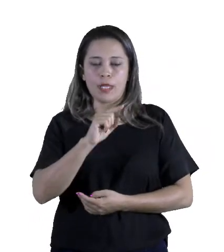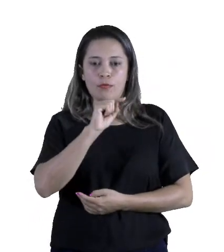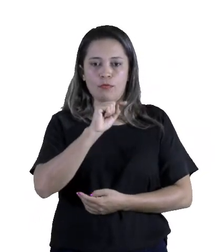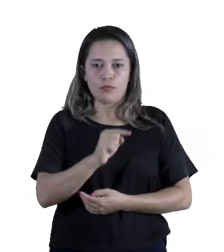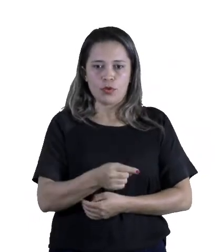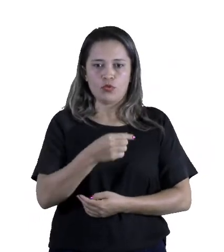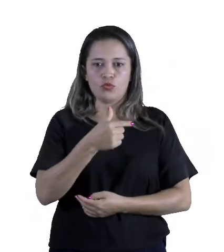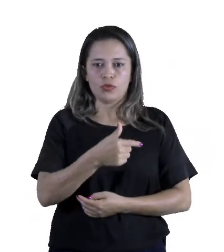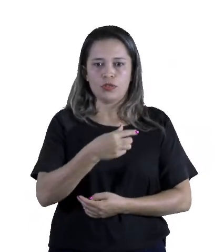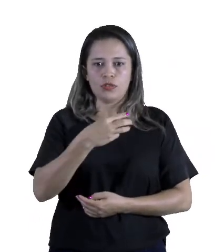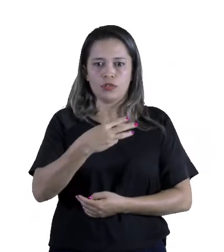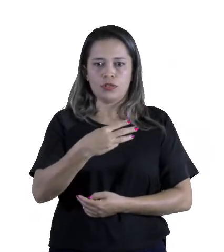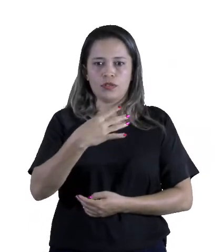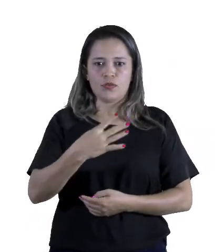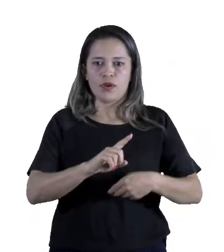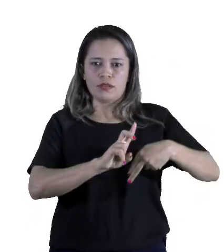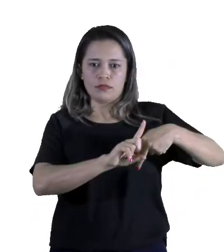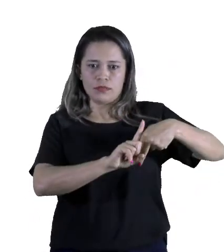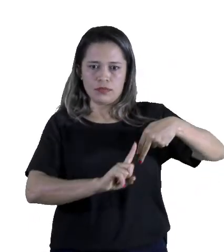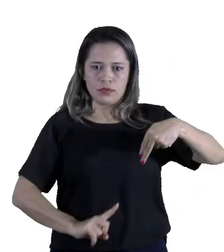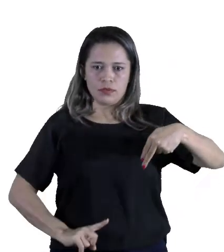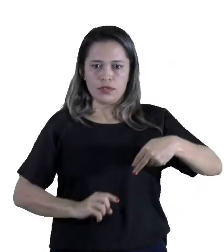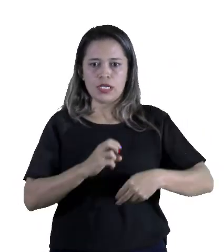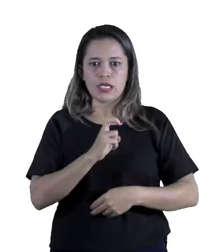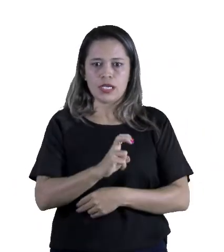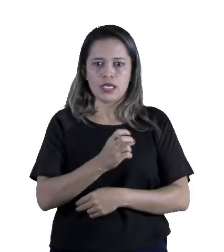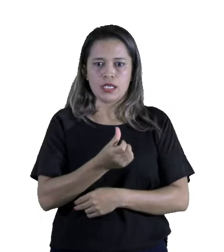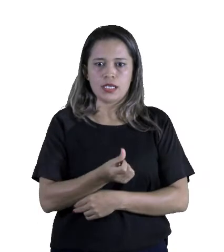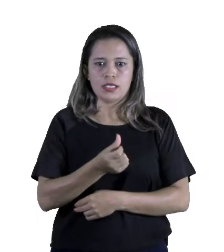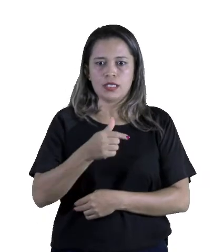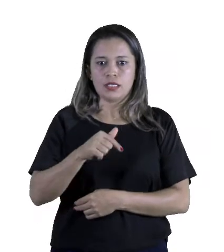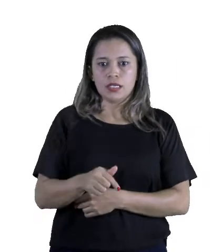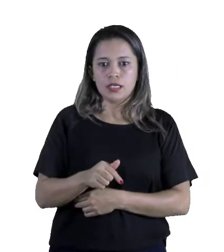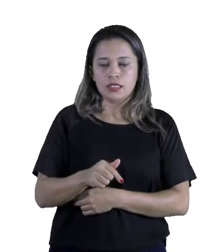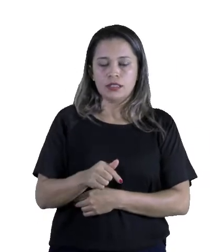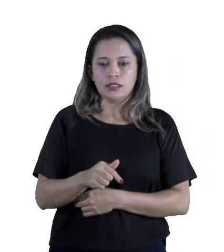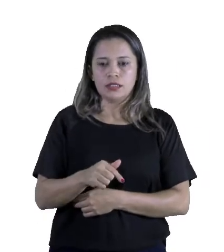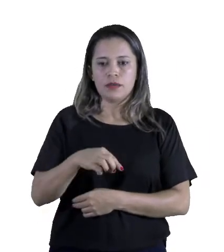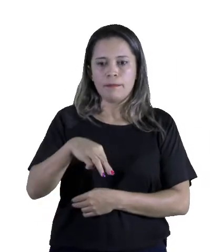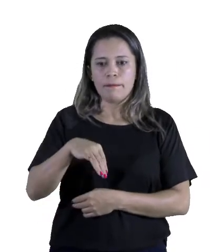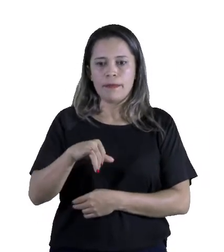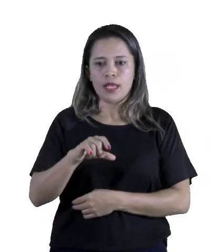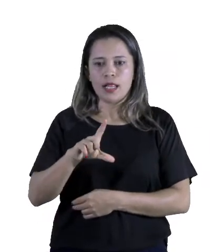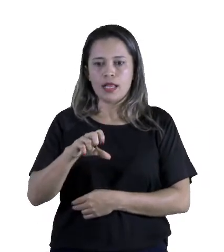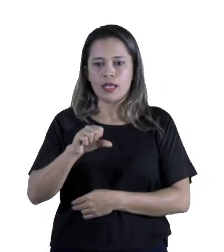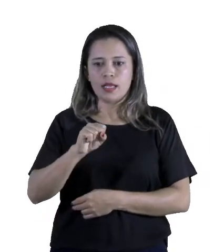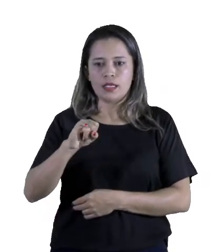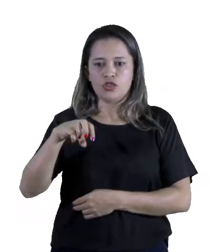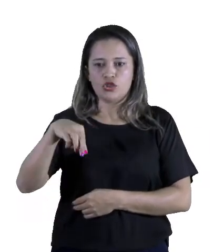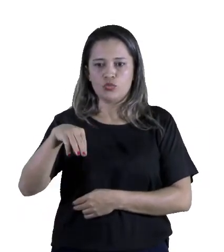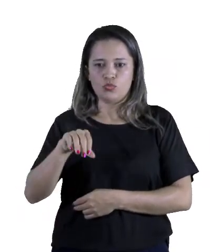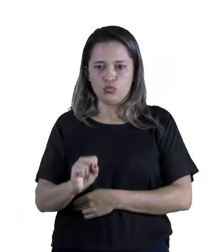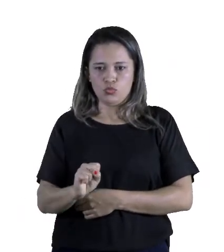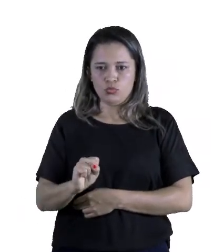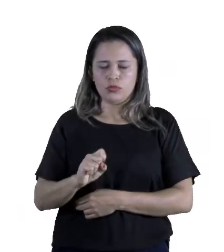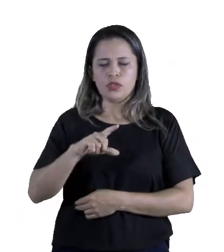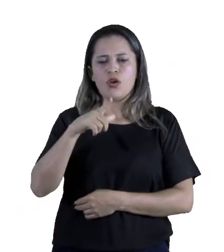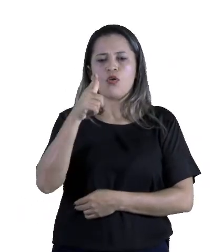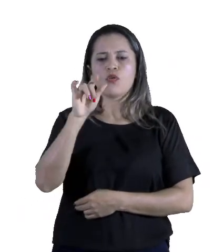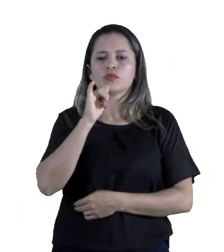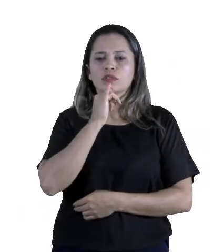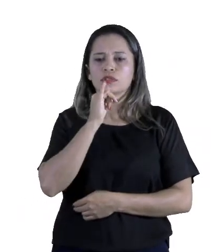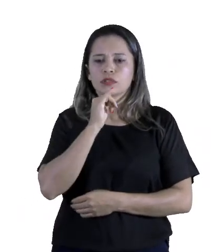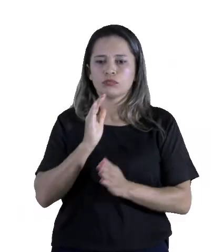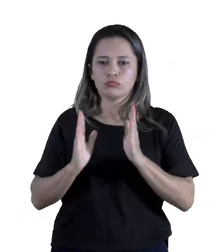1.234 inteiros e 567 milésimos. Temos outros exemplos aí do